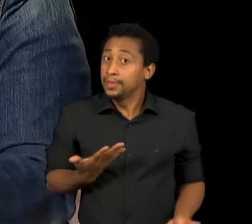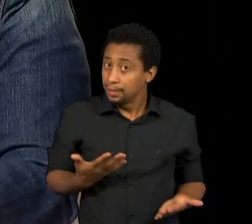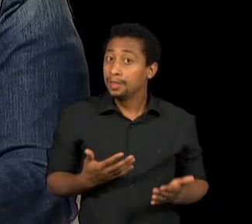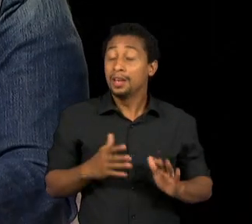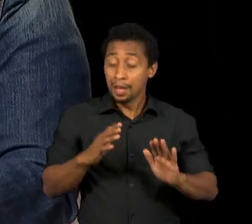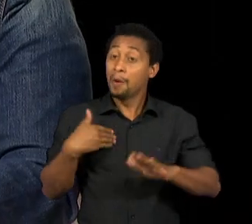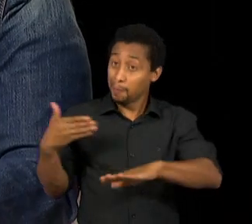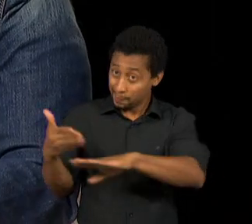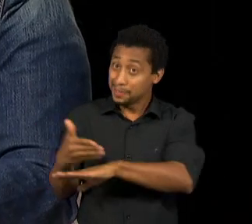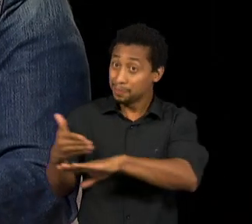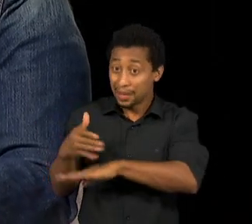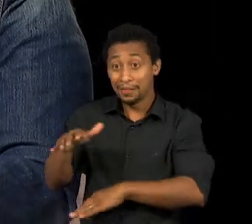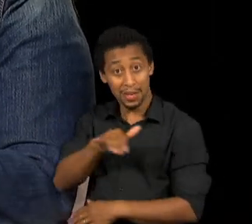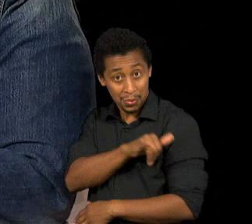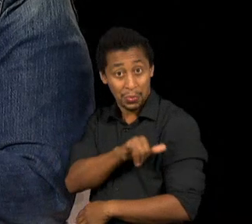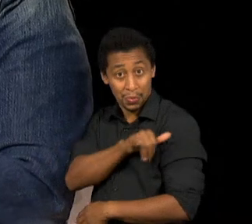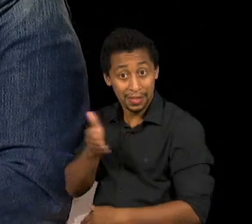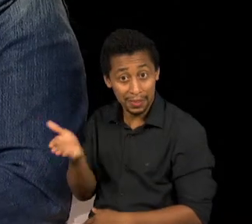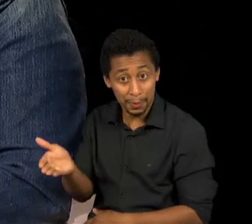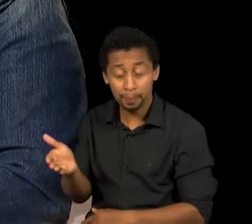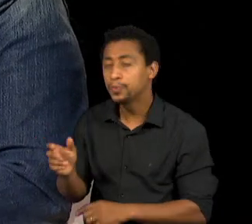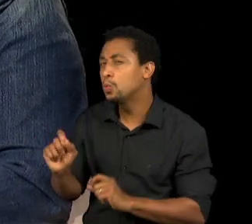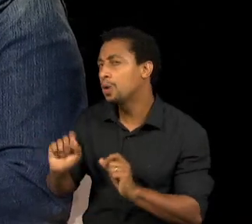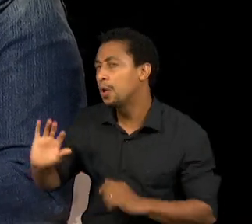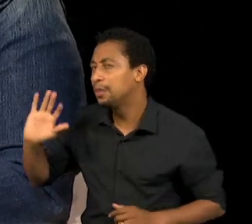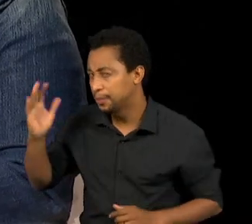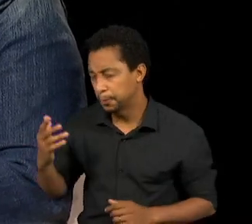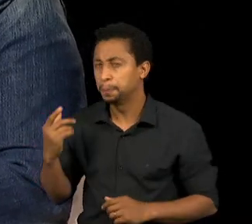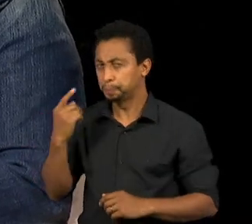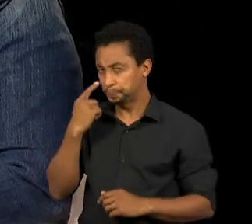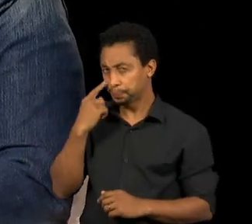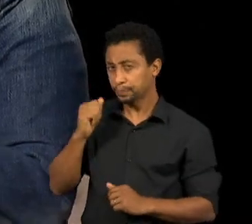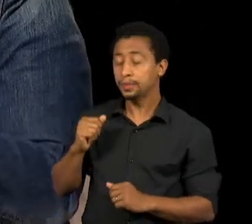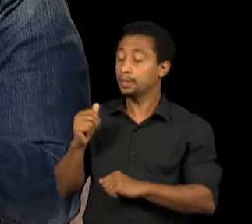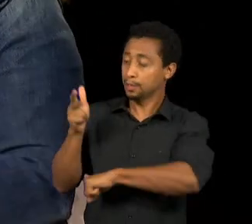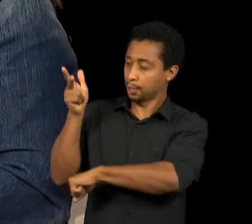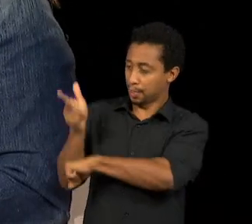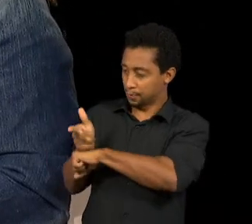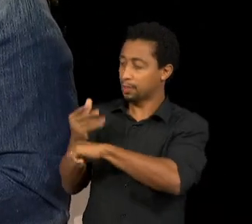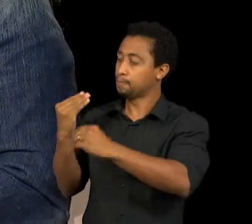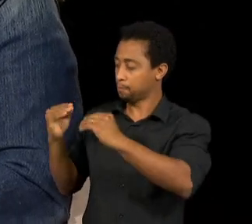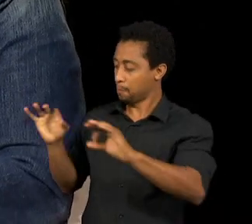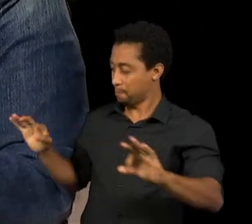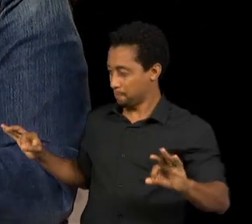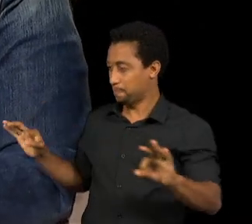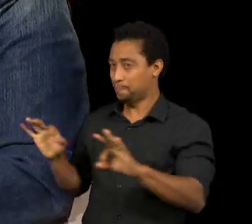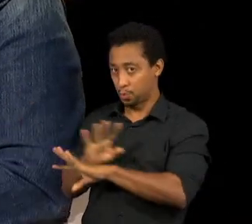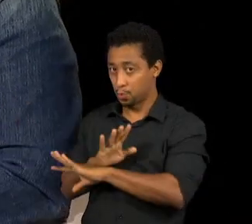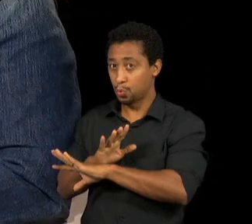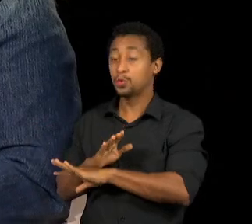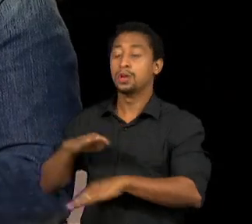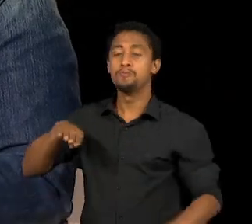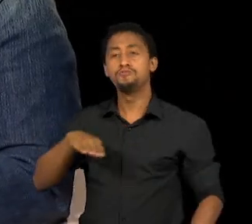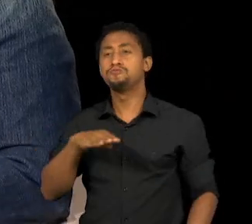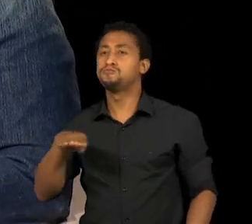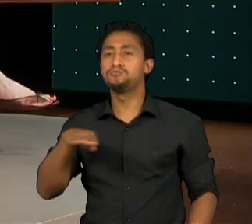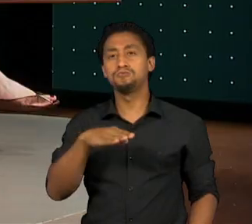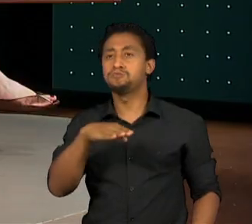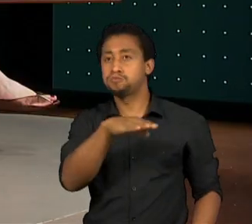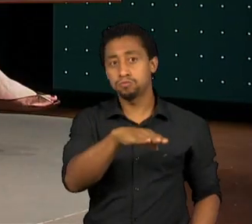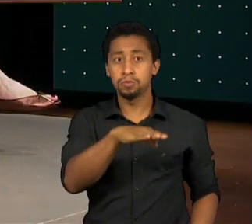Dona Beija. Teve um dia que eu saí da cidade cenográfica, eu cheguei no aeroporto, o voo das 6 já tinha